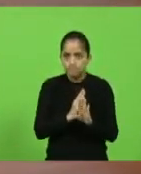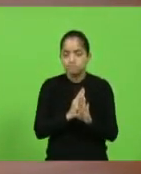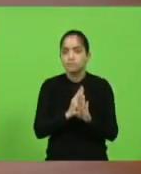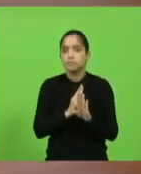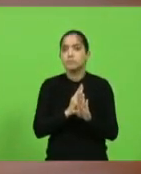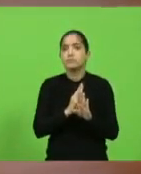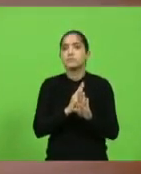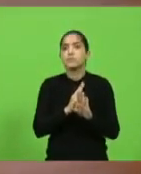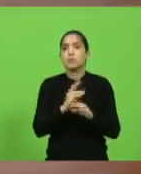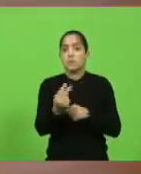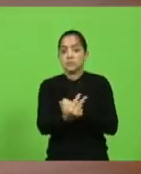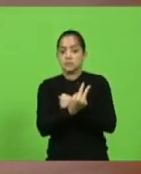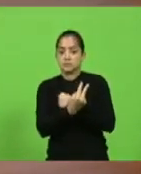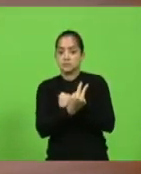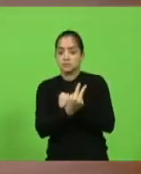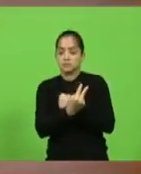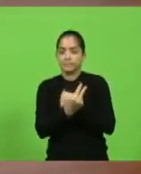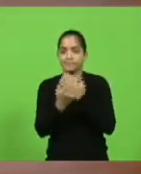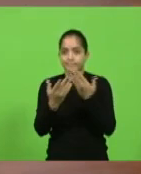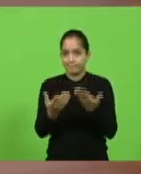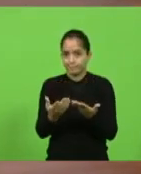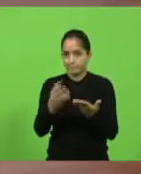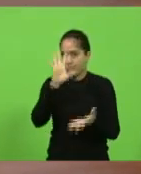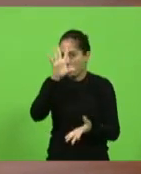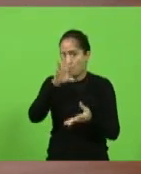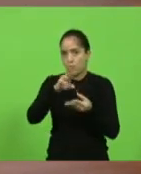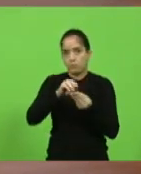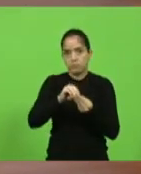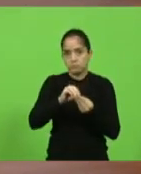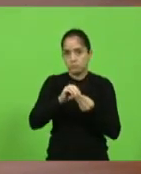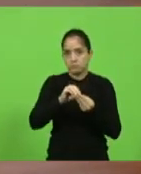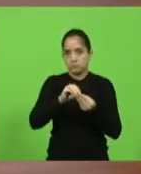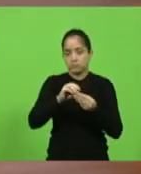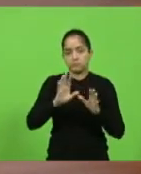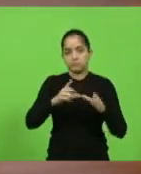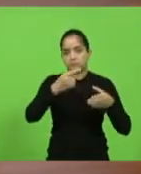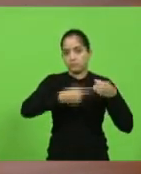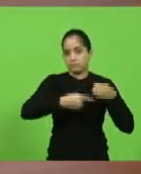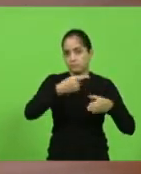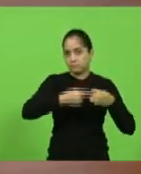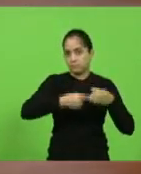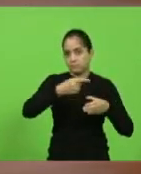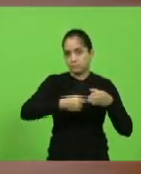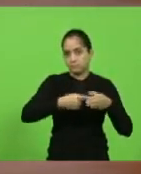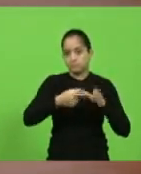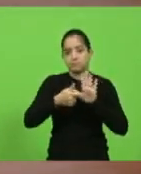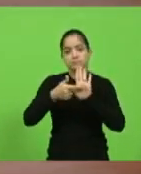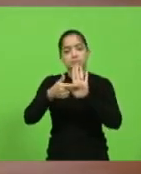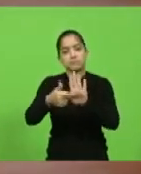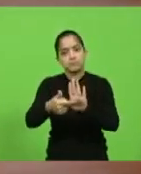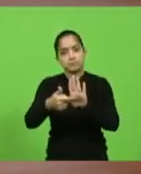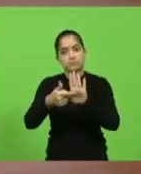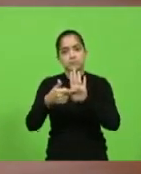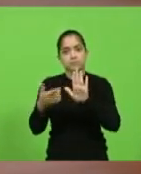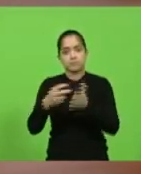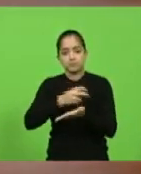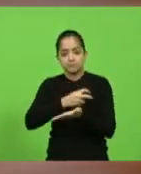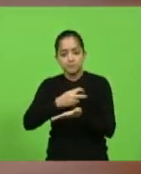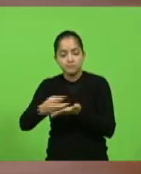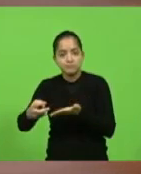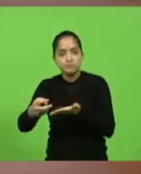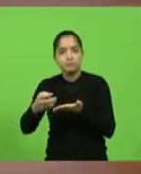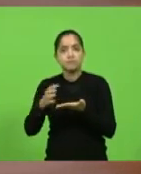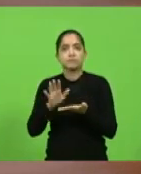defesa, não foi apenas a conclusão da Comissão Parlamentar de Inquérito que foi trazida aos autos do processo de impeachment.